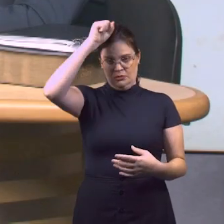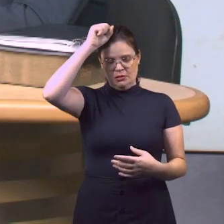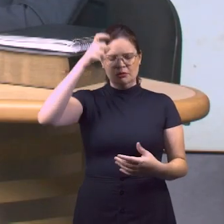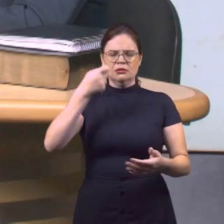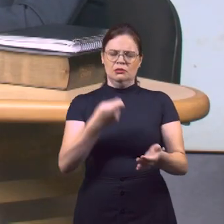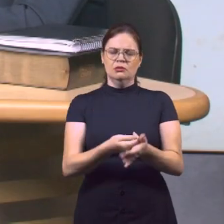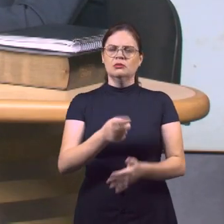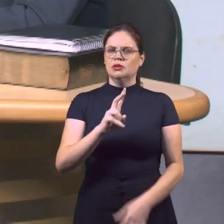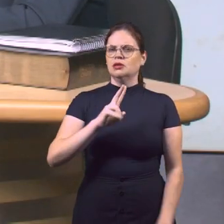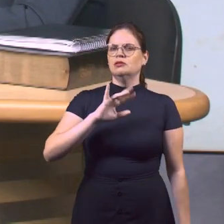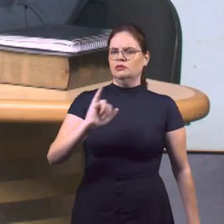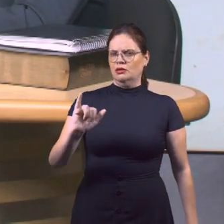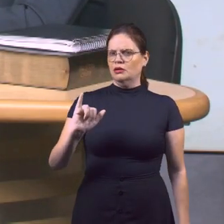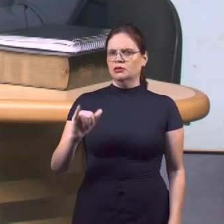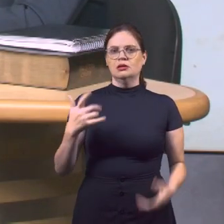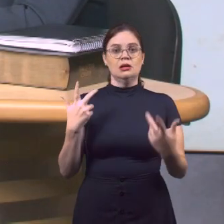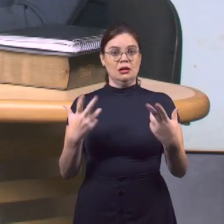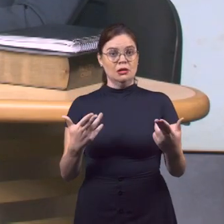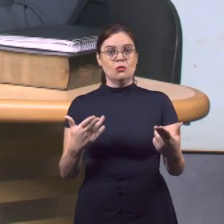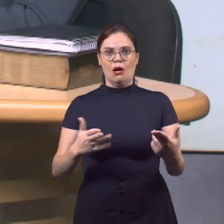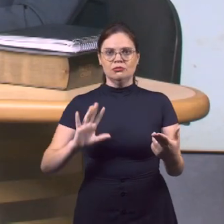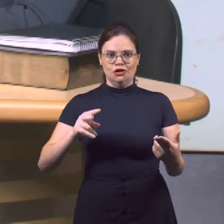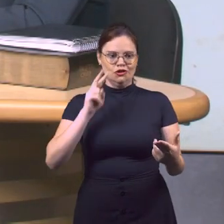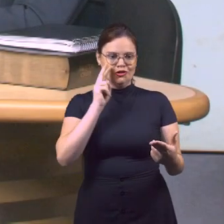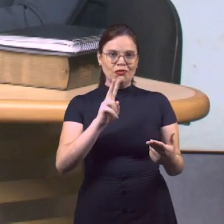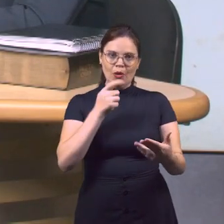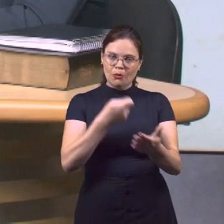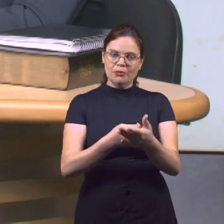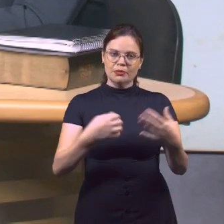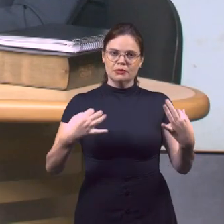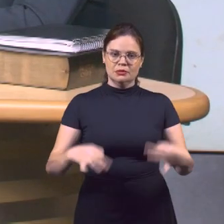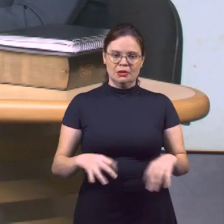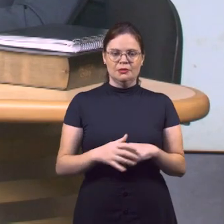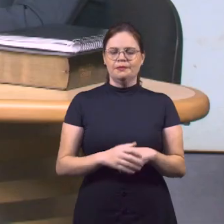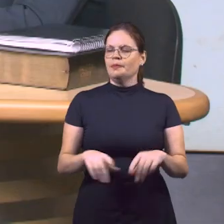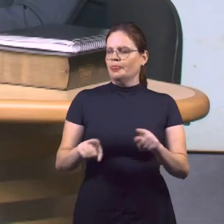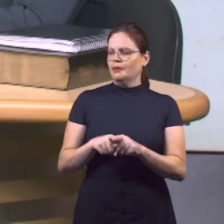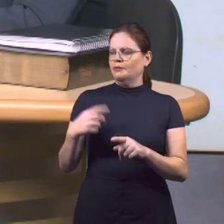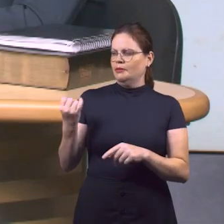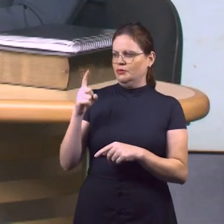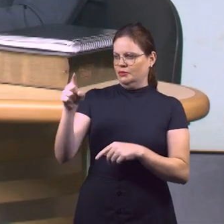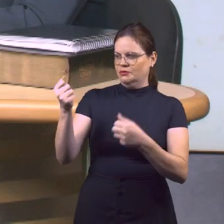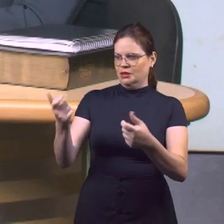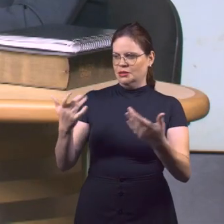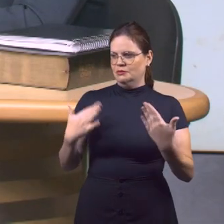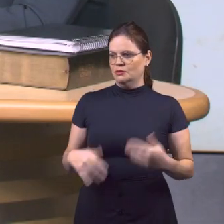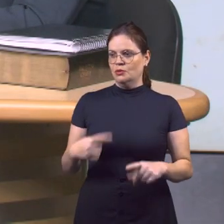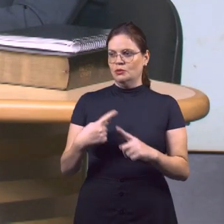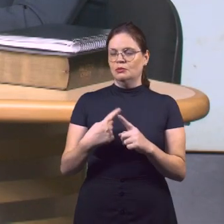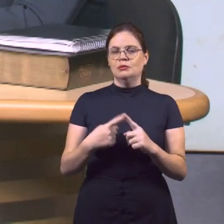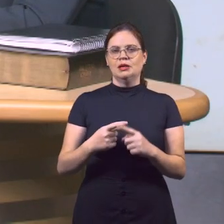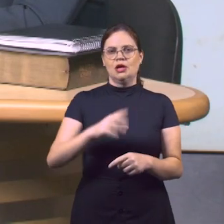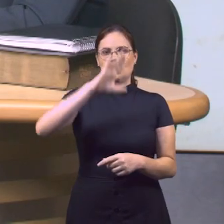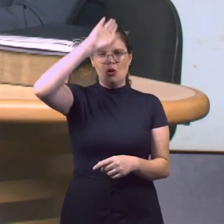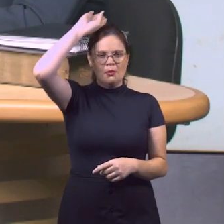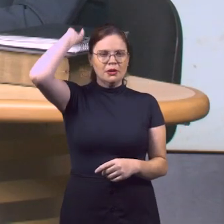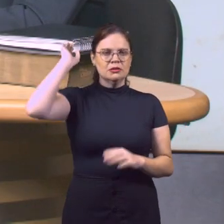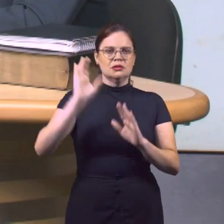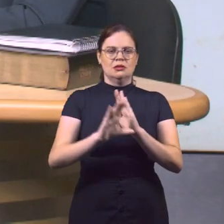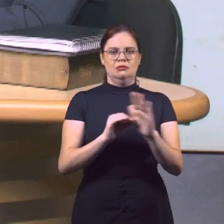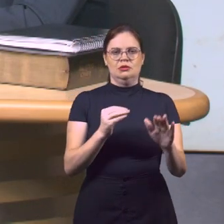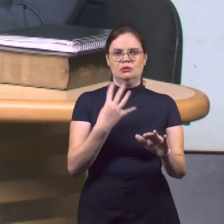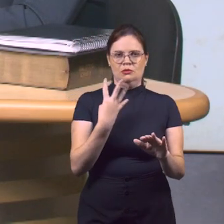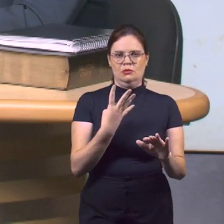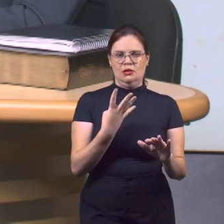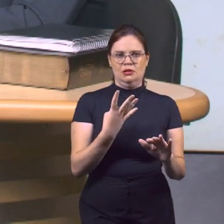cumpriu, né? A sua colocação ela é importante, Edilei, porque Romanos 4 diz que Abraão, ele creu contra